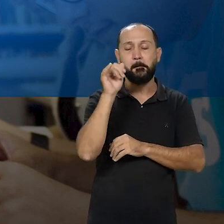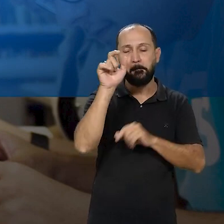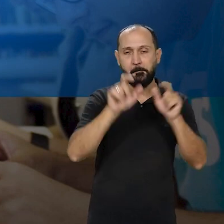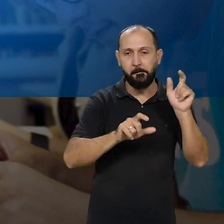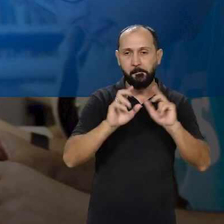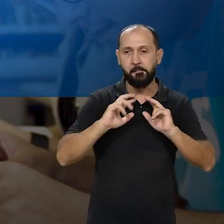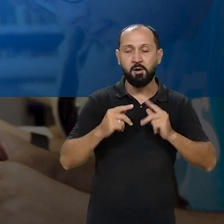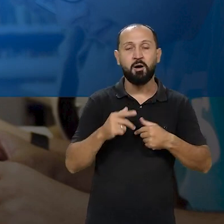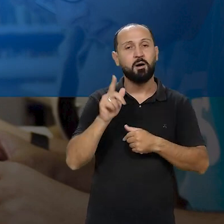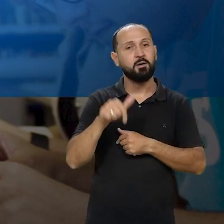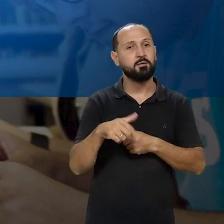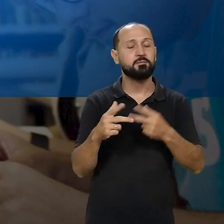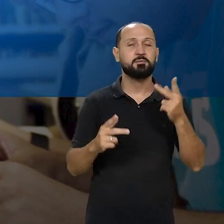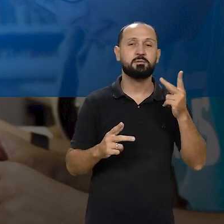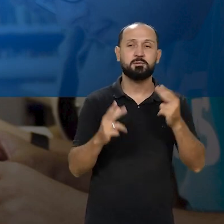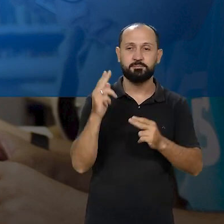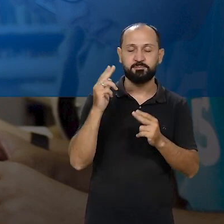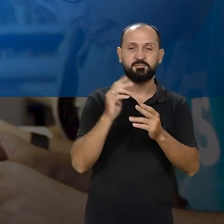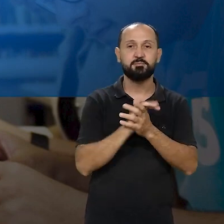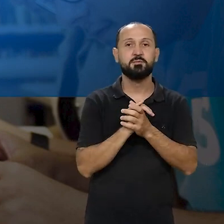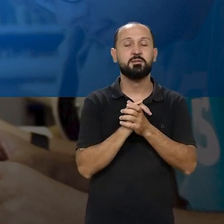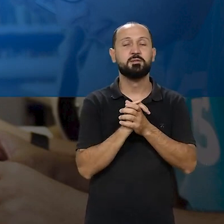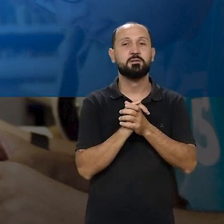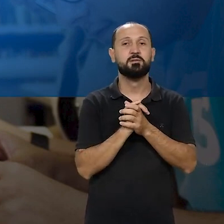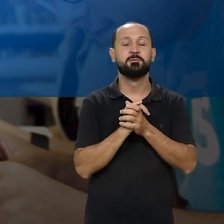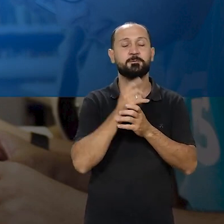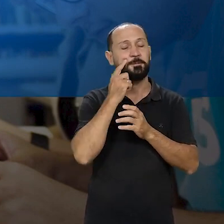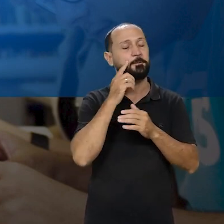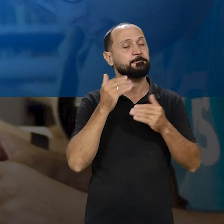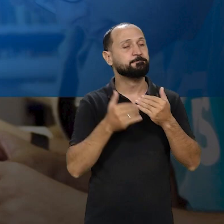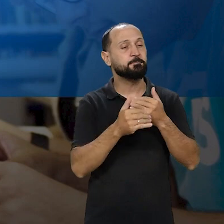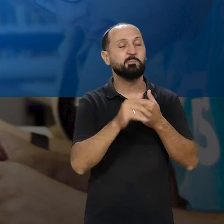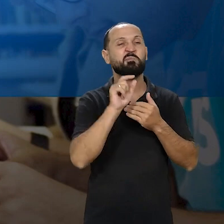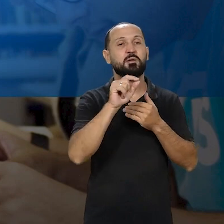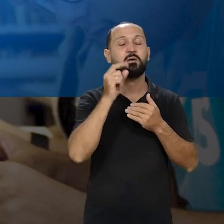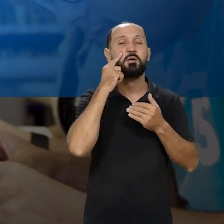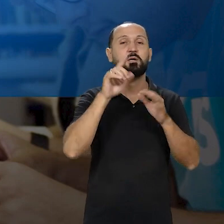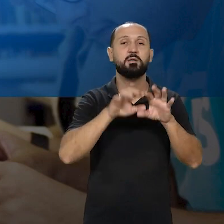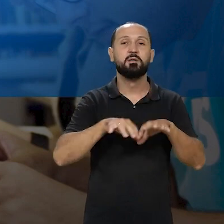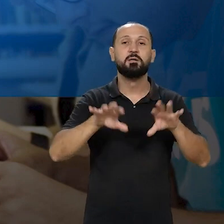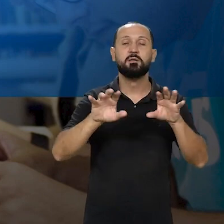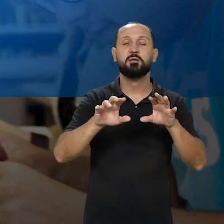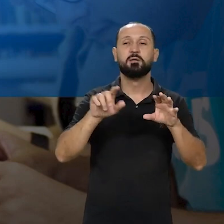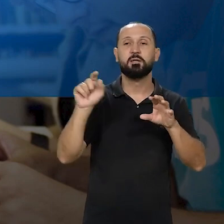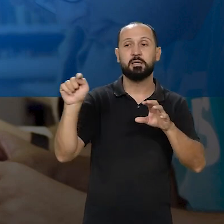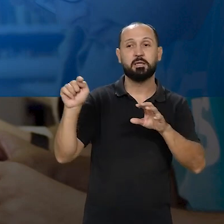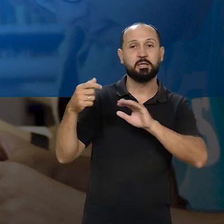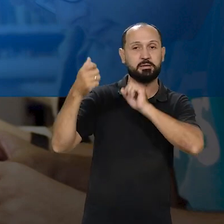né? Ela é fragmentada. Então, é mais ou menos por aí, essa dispersão aí que o